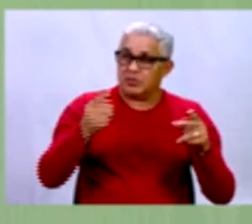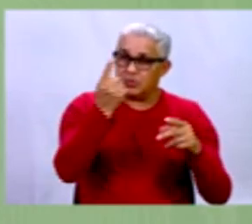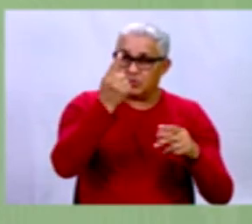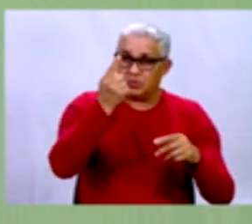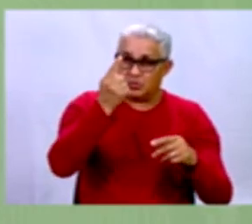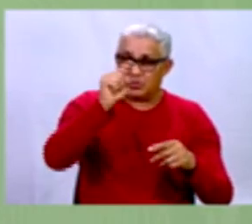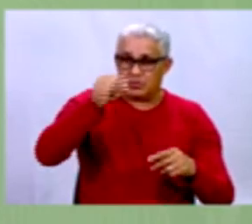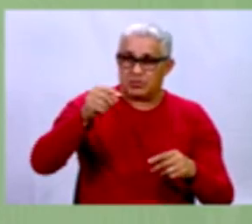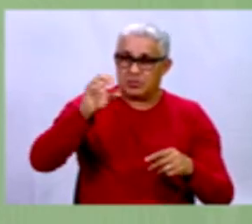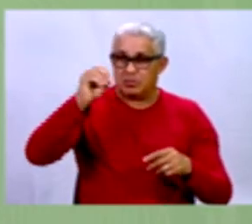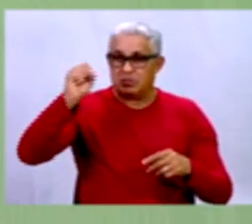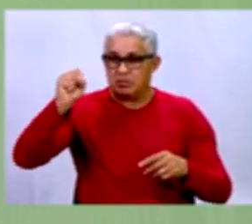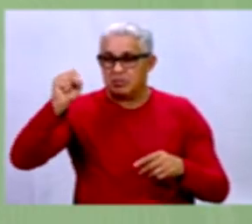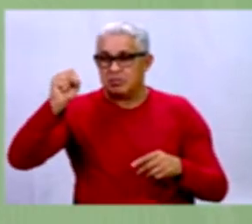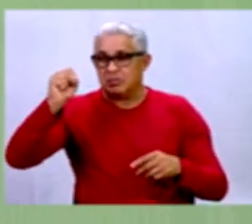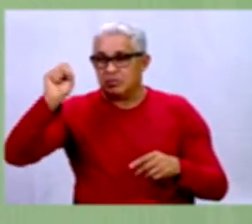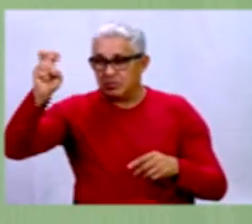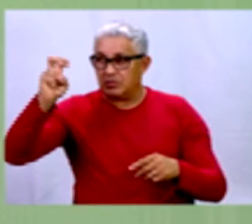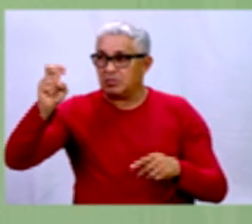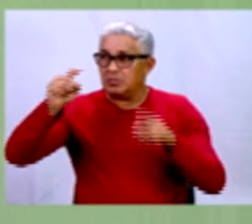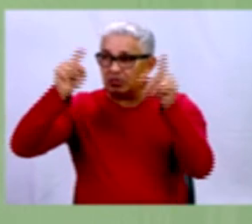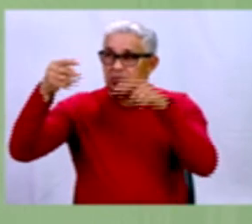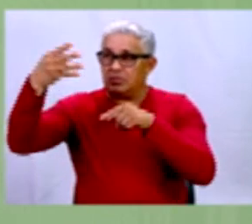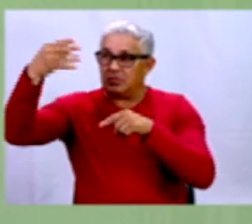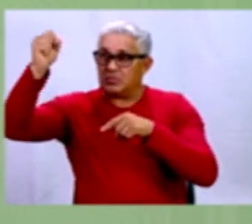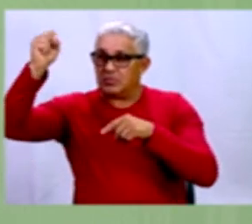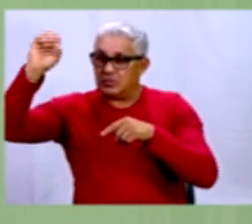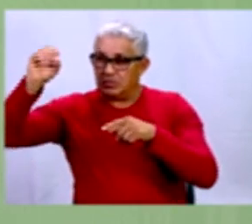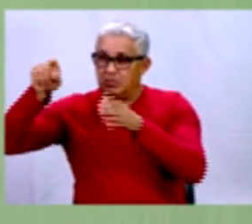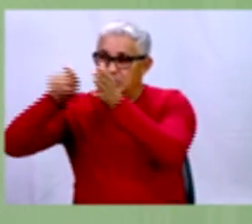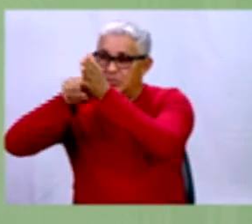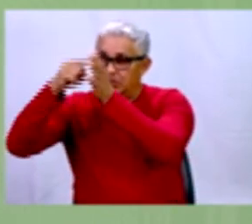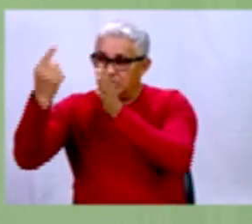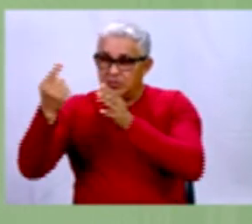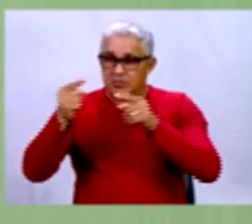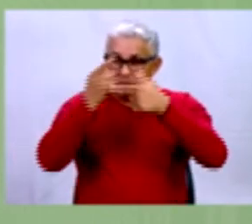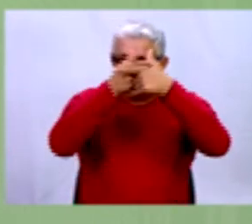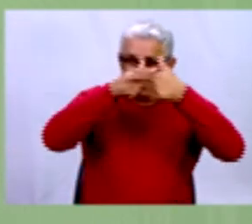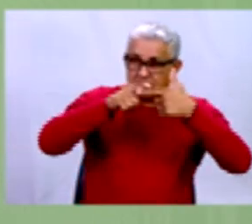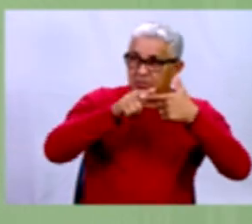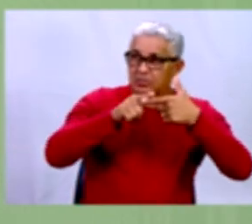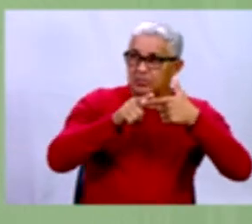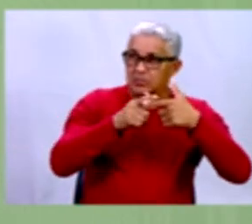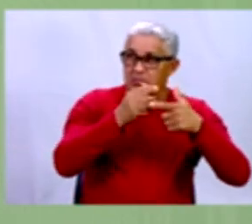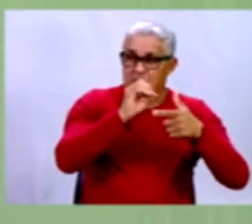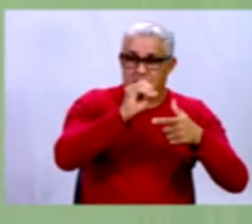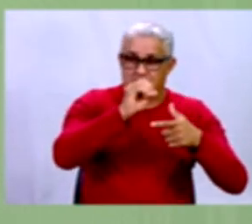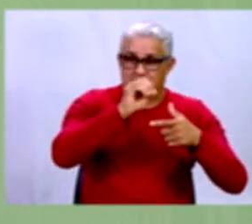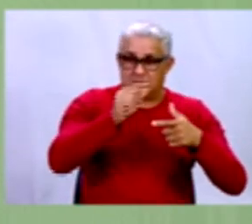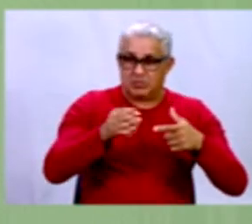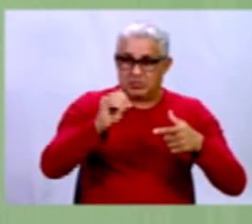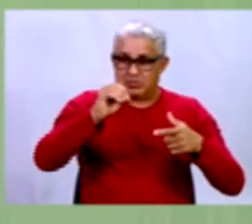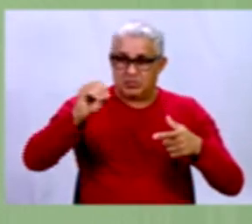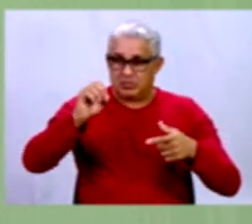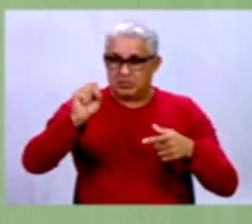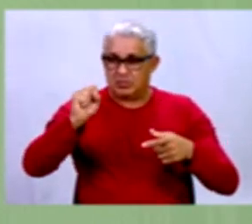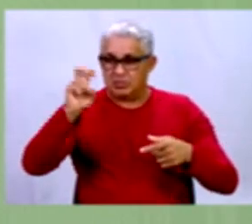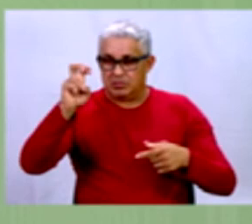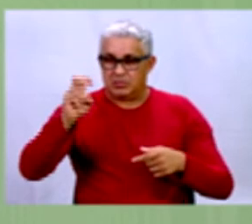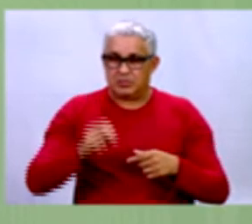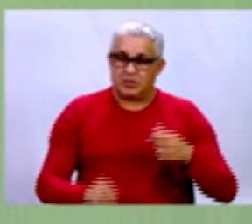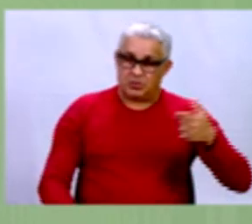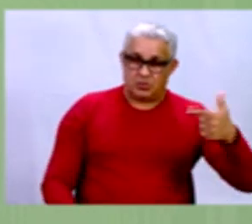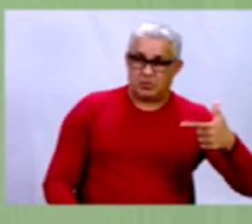1,0085 elevado a 480, menos 1, divididos pela nossa taxa, que é 0,085.